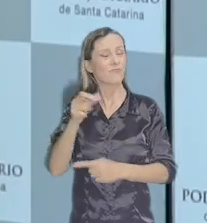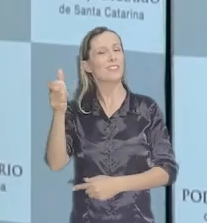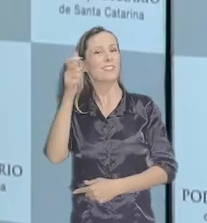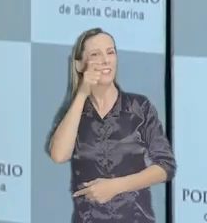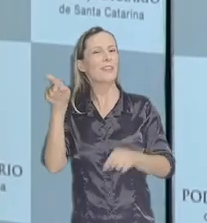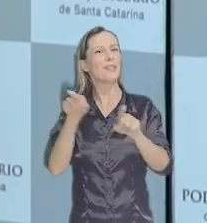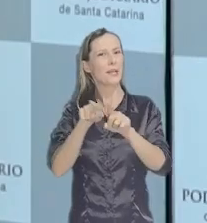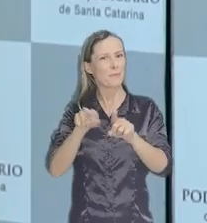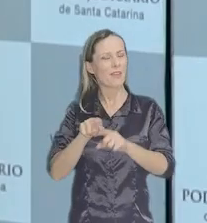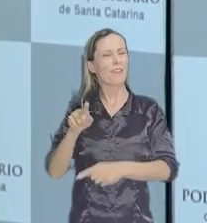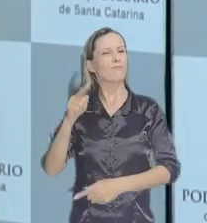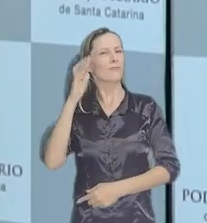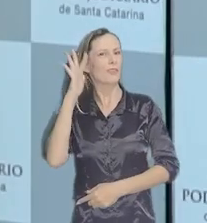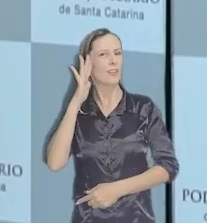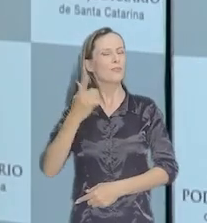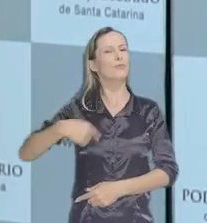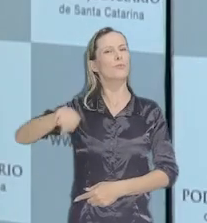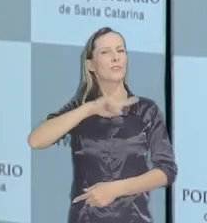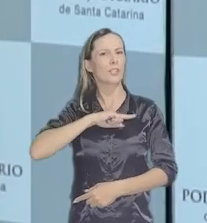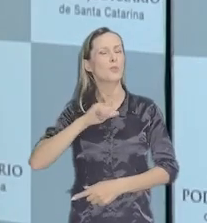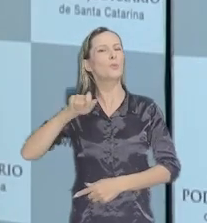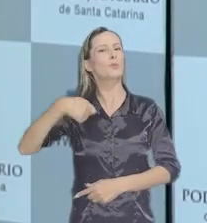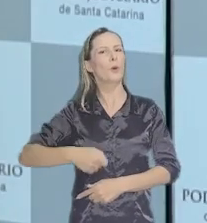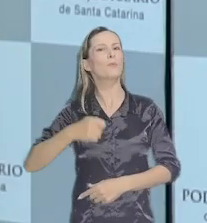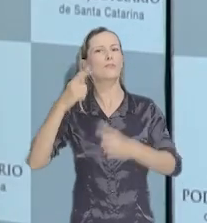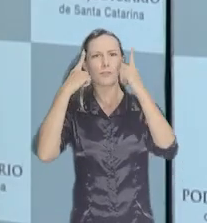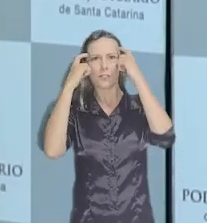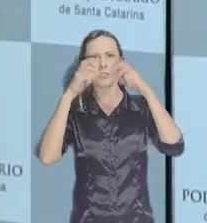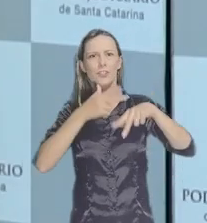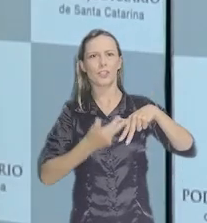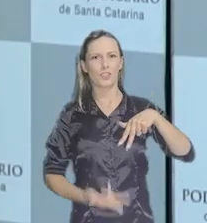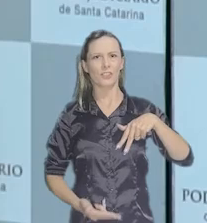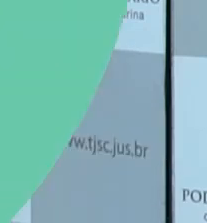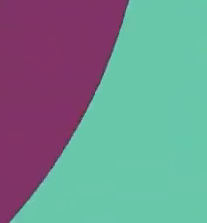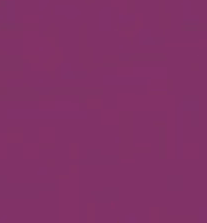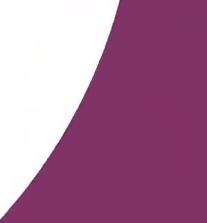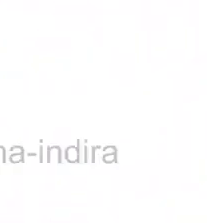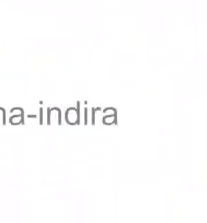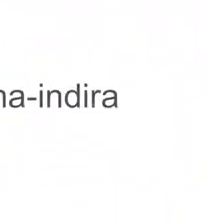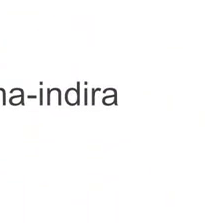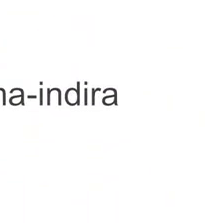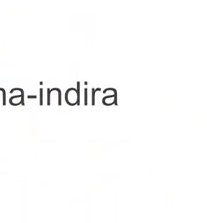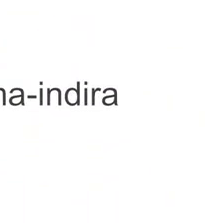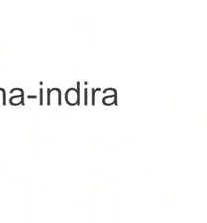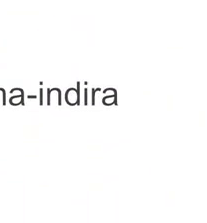para acolher, assistir e refletir com vocês sobre a violência de gênero.